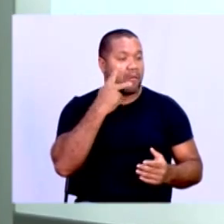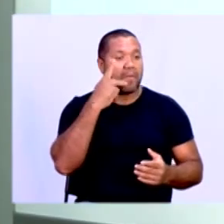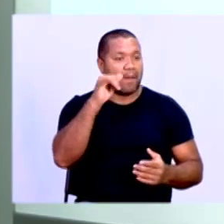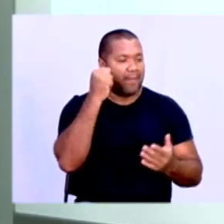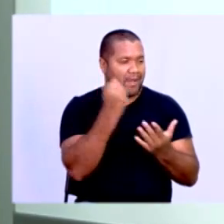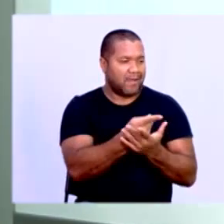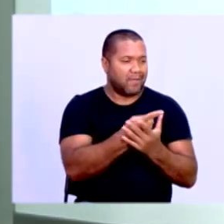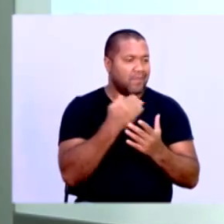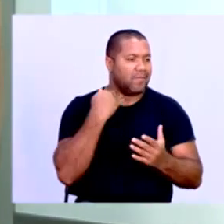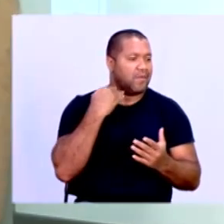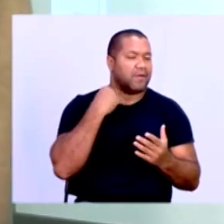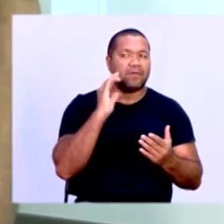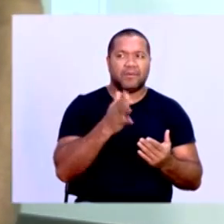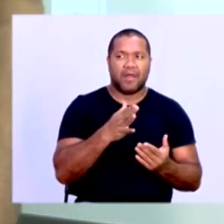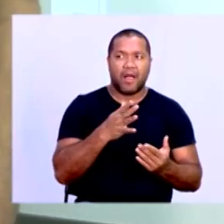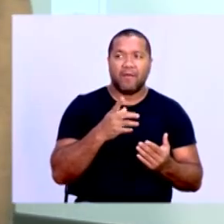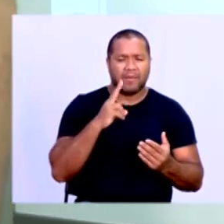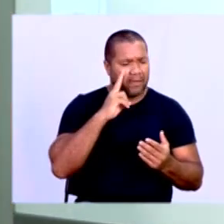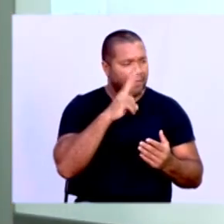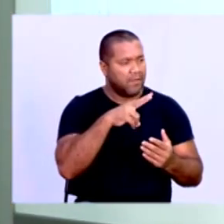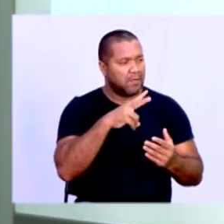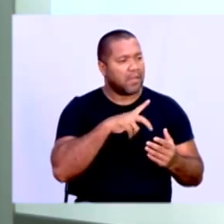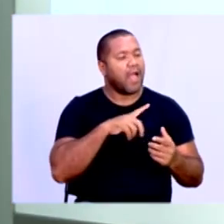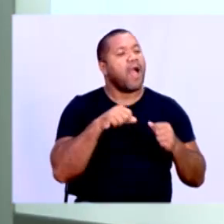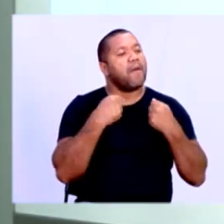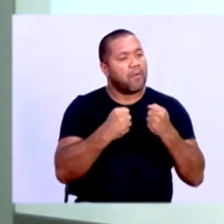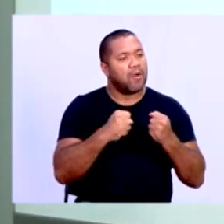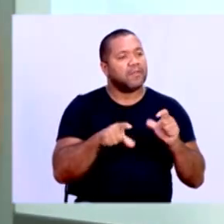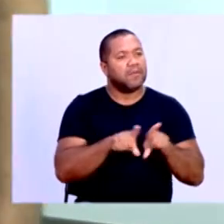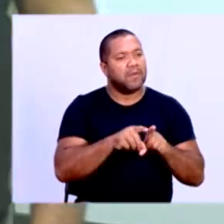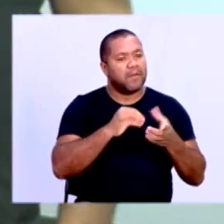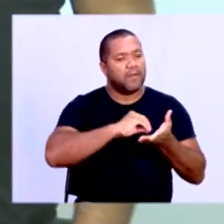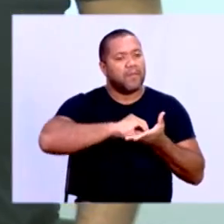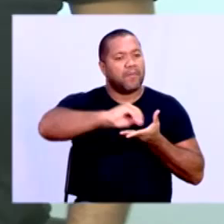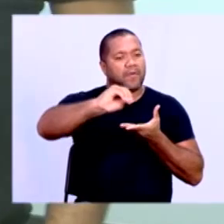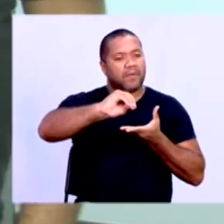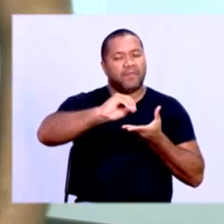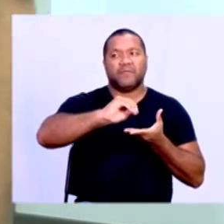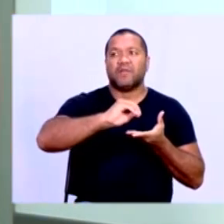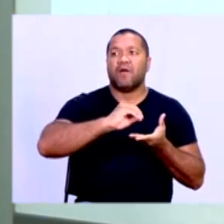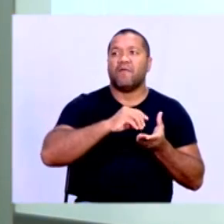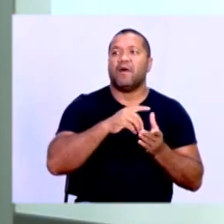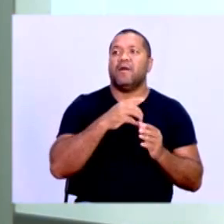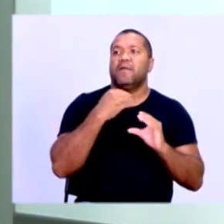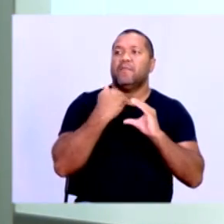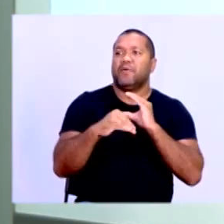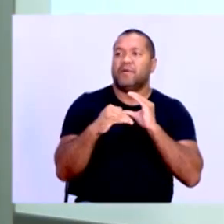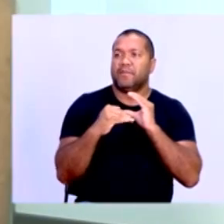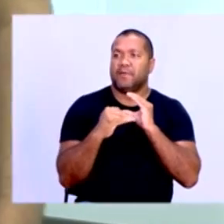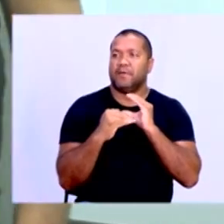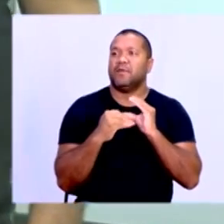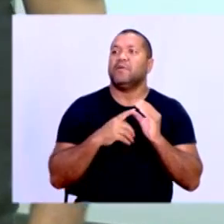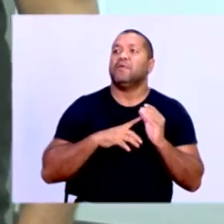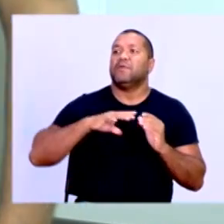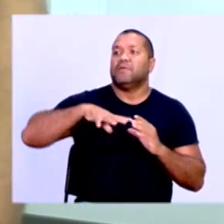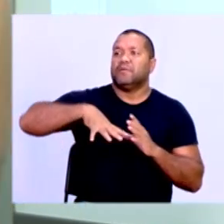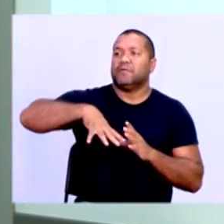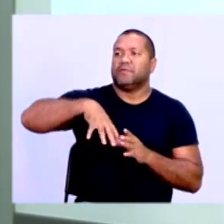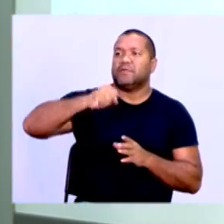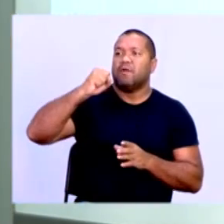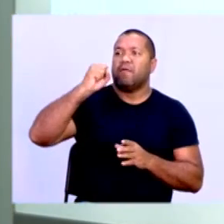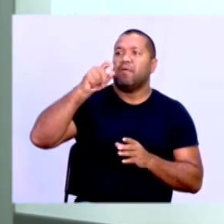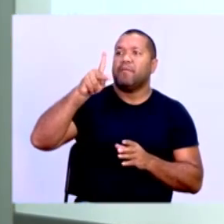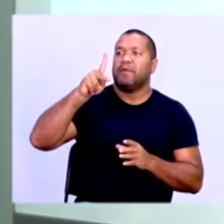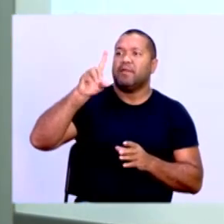banco, você viu que existe a possibilidade de eu poder mandar por e-mail, de eu poder salvar como PDF, posso salvar como arquivo